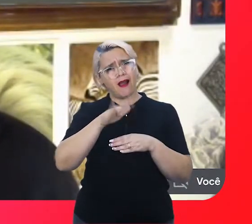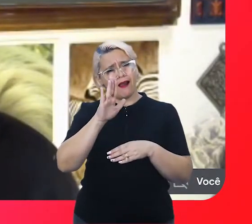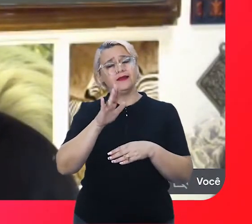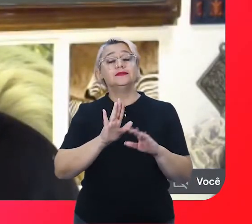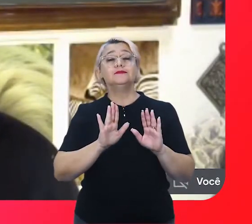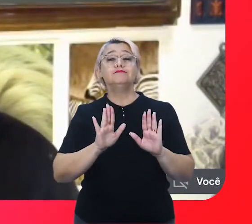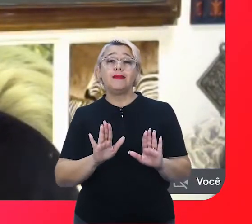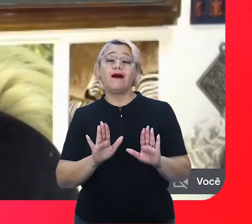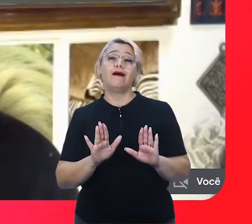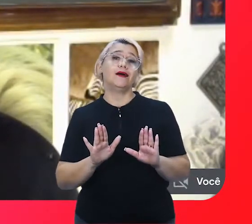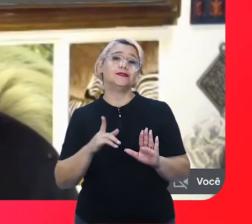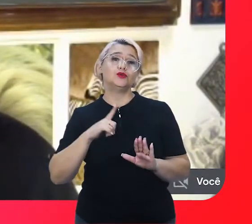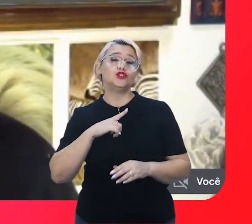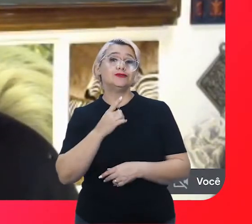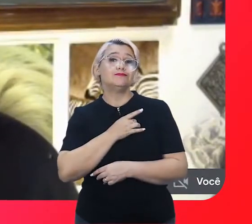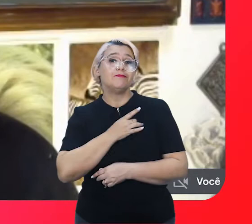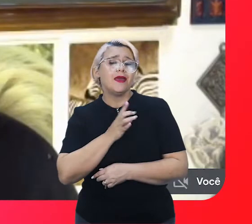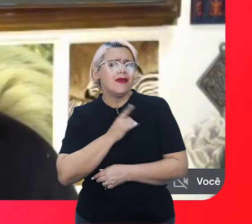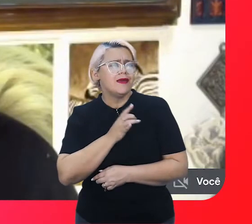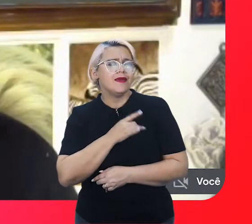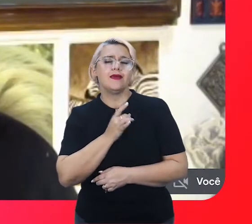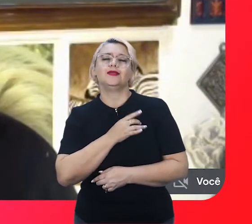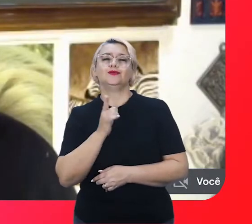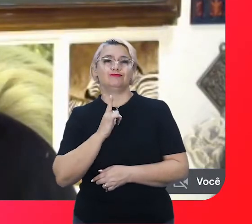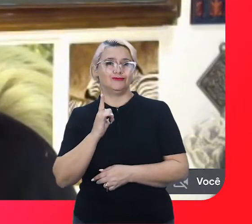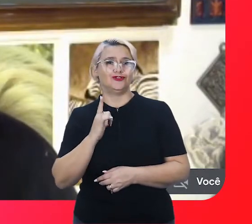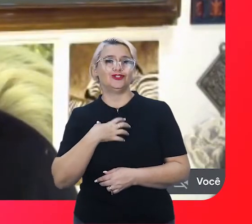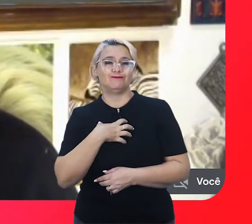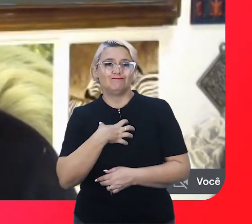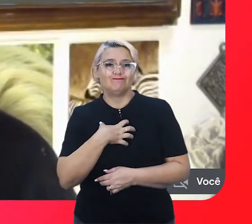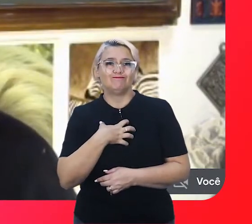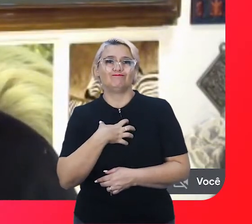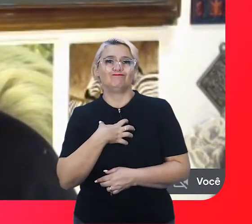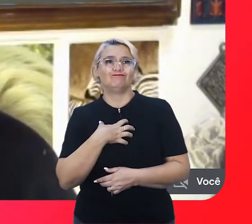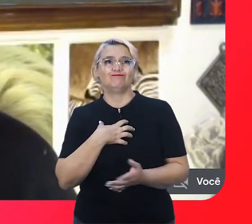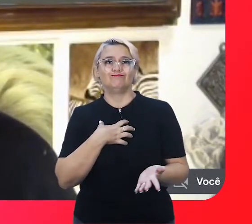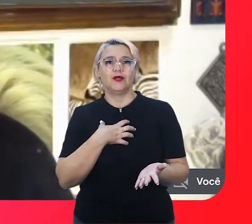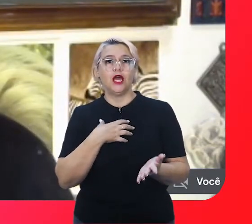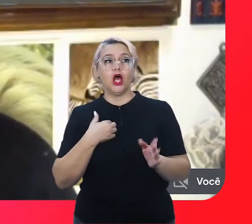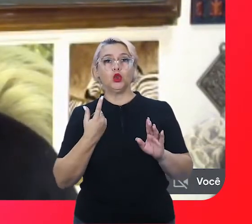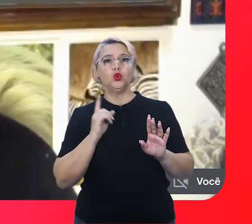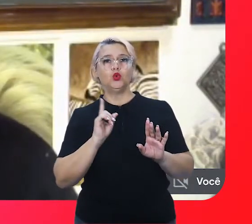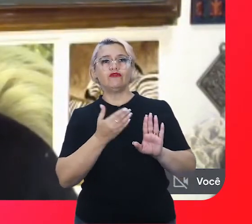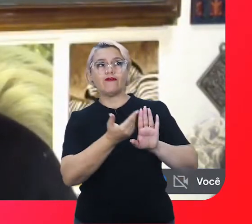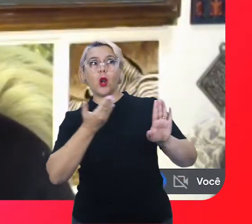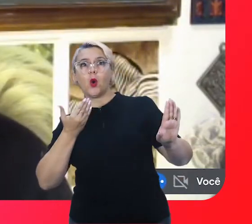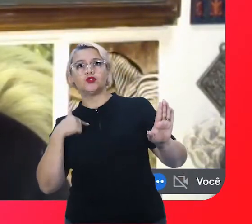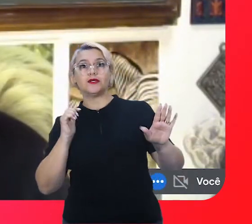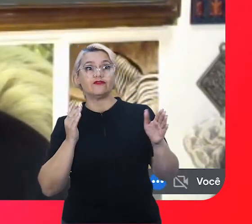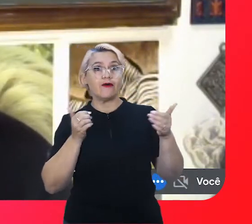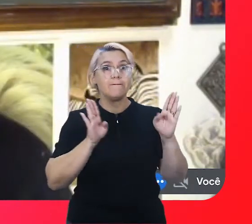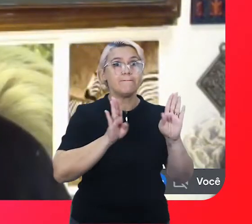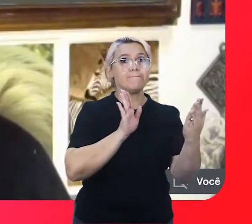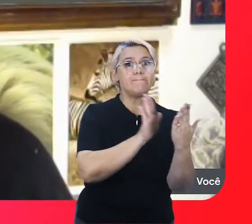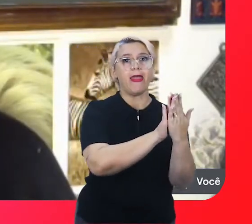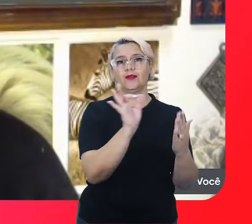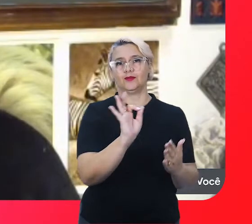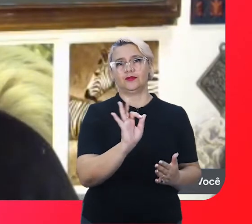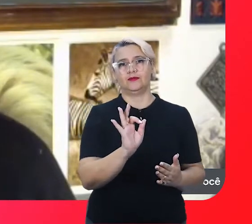mais, mas eu tinha receio, bastante Uhum. receio. Não ficava longe, mas também não ficava perto.